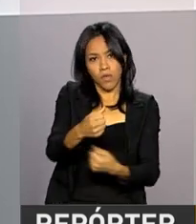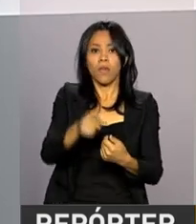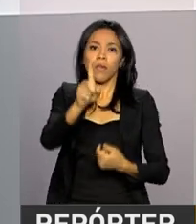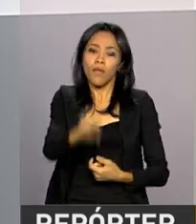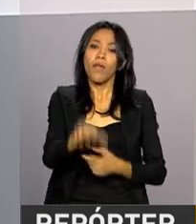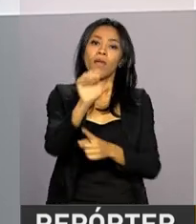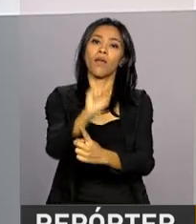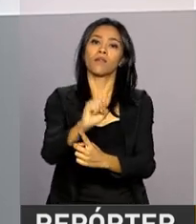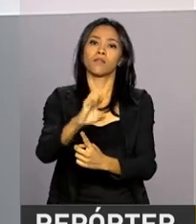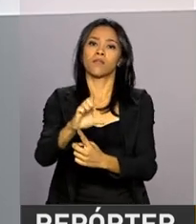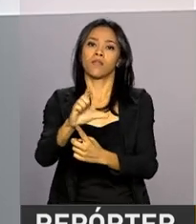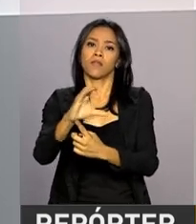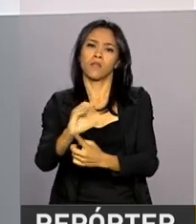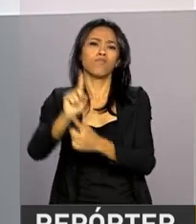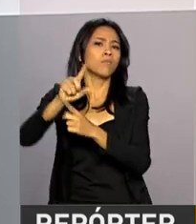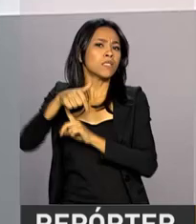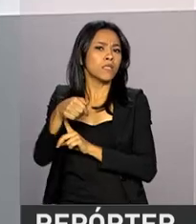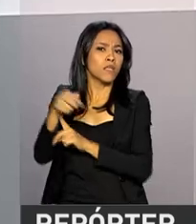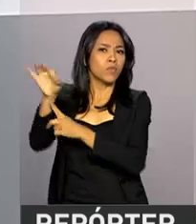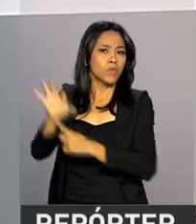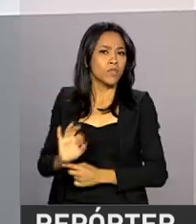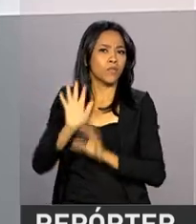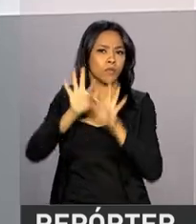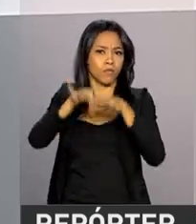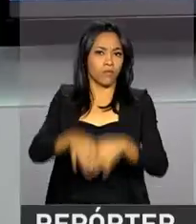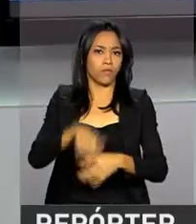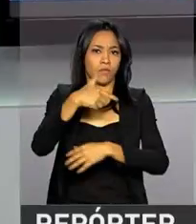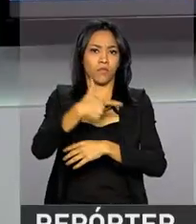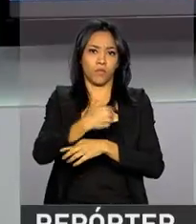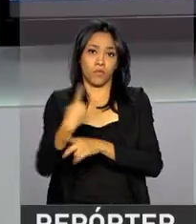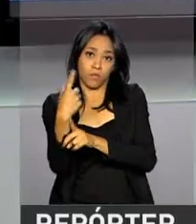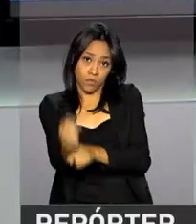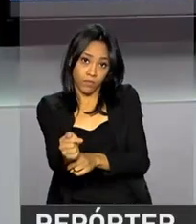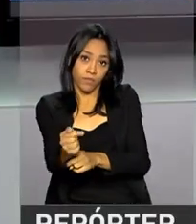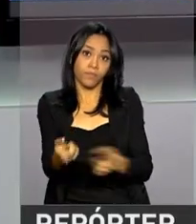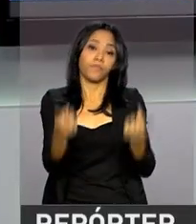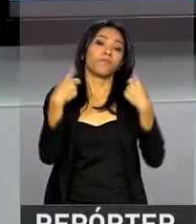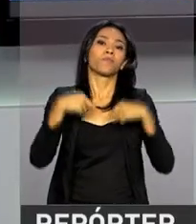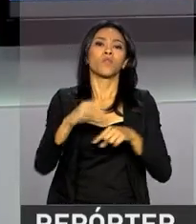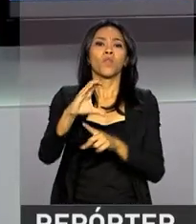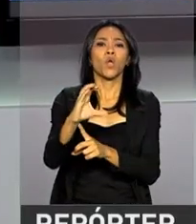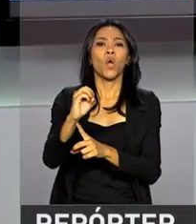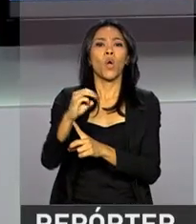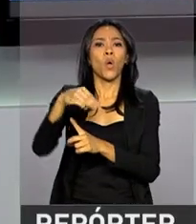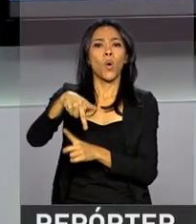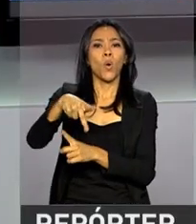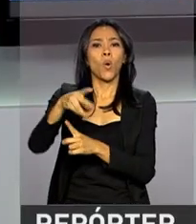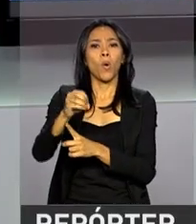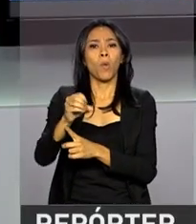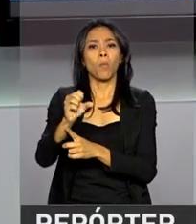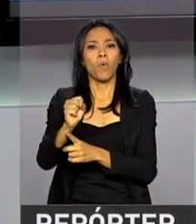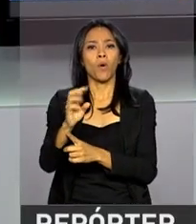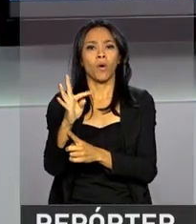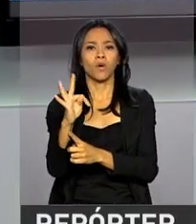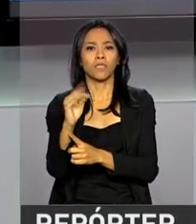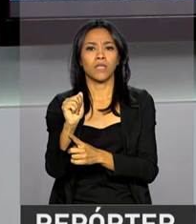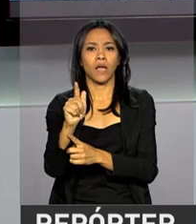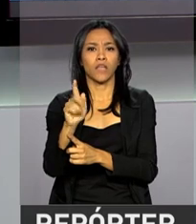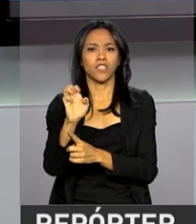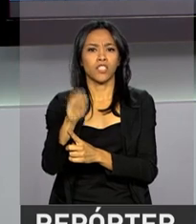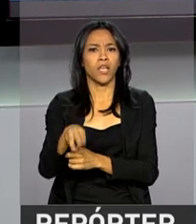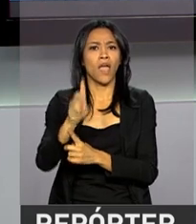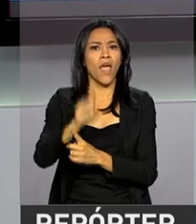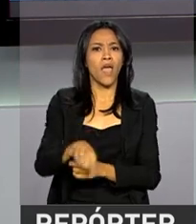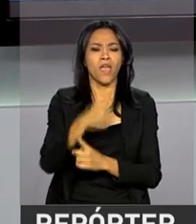Selic, em 7% ao final de 2017. A compostagem é um processo de decomposição biológica